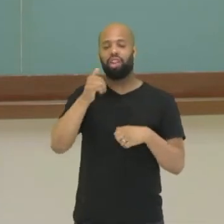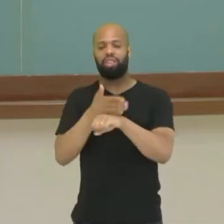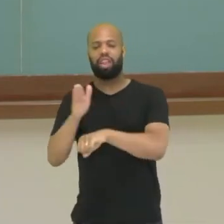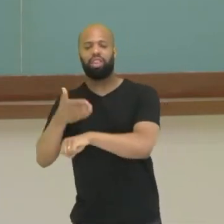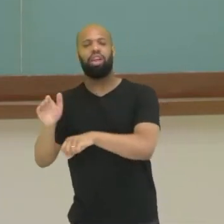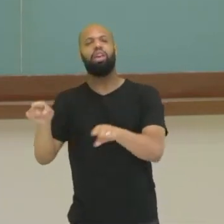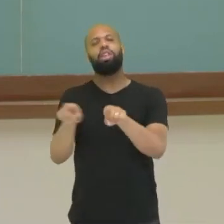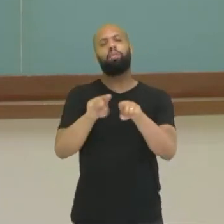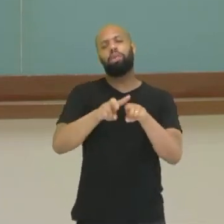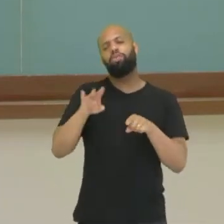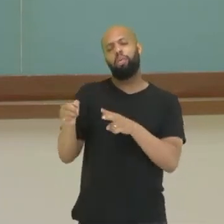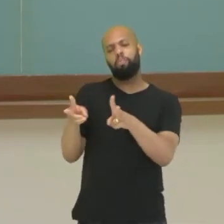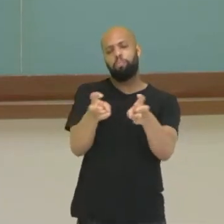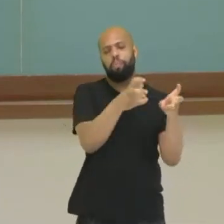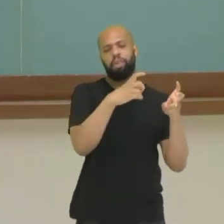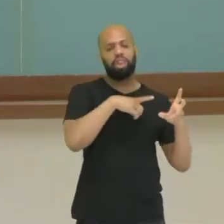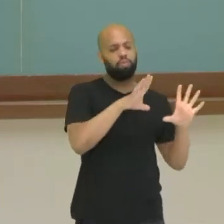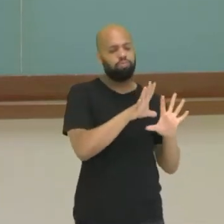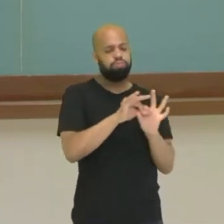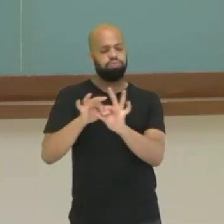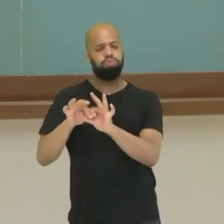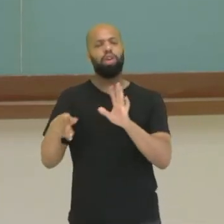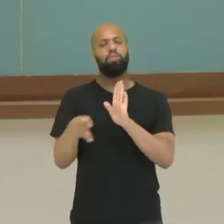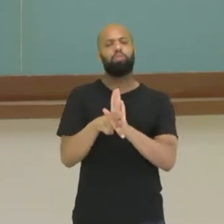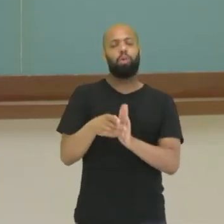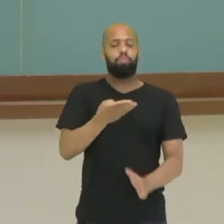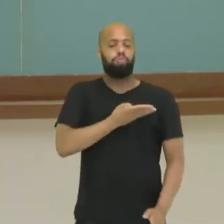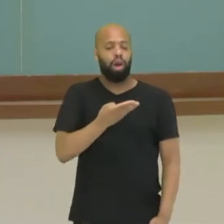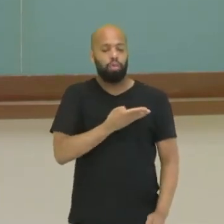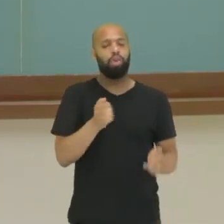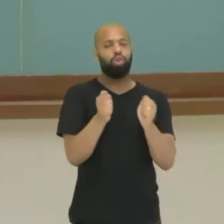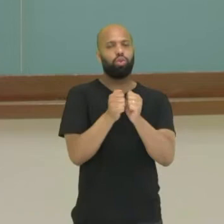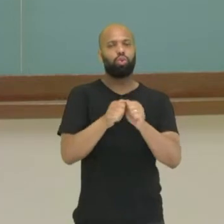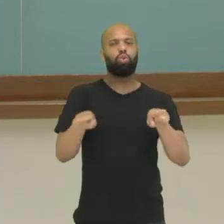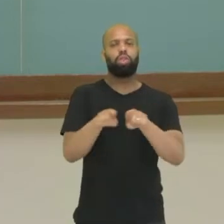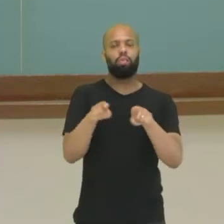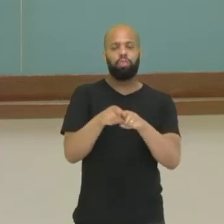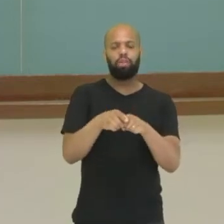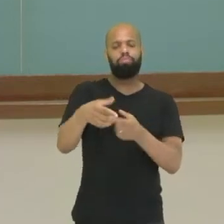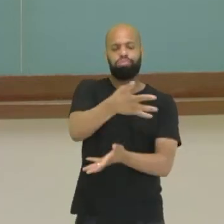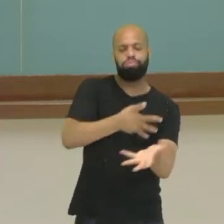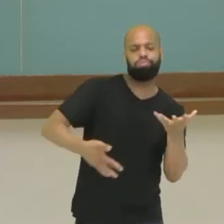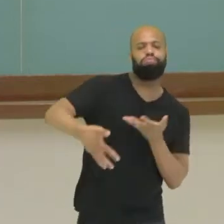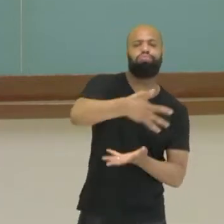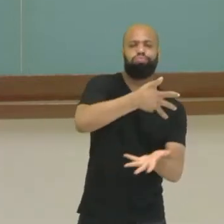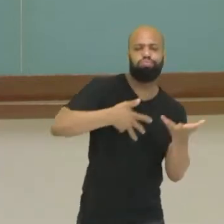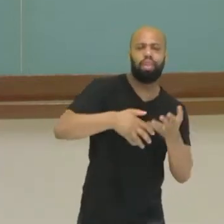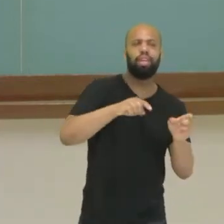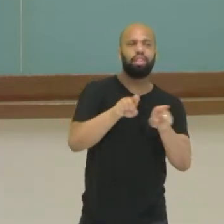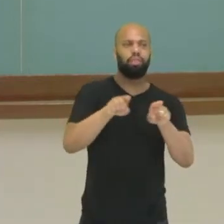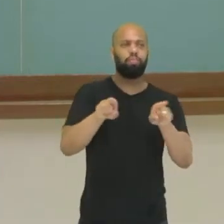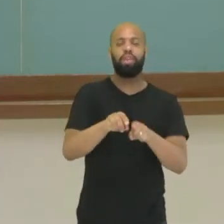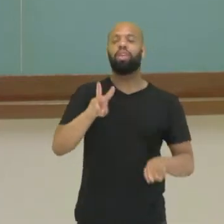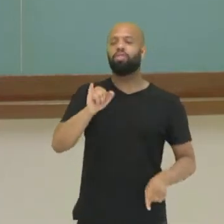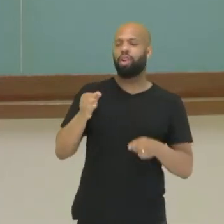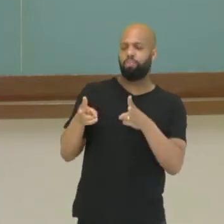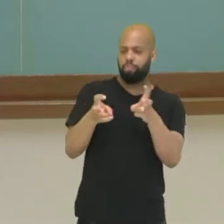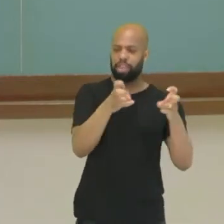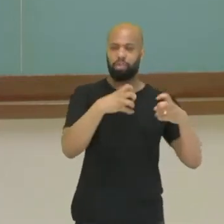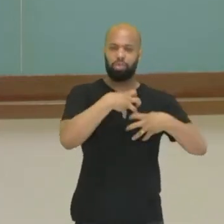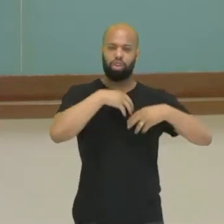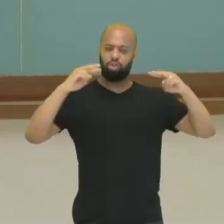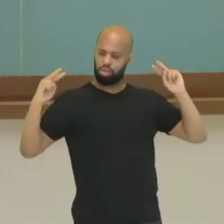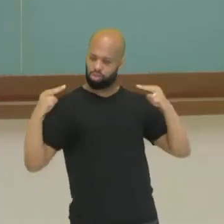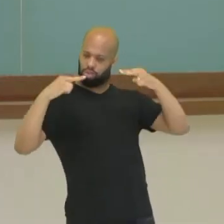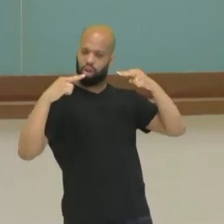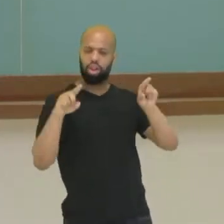a conexão com os colegas que estão em cena ali, com, né, seus parceiros de cena, vão percebendo as trocas de